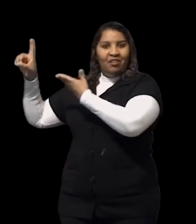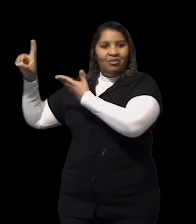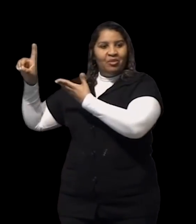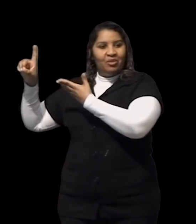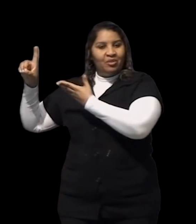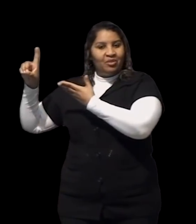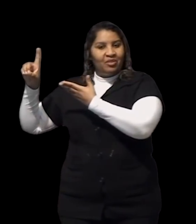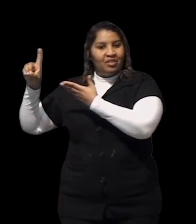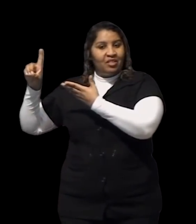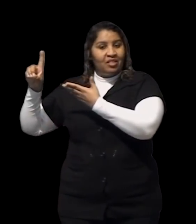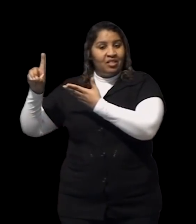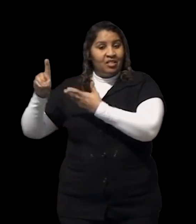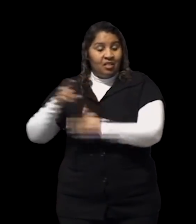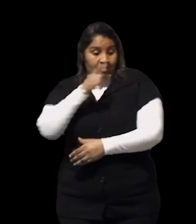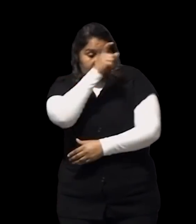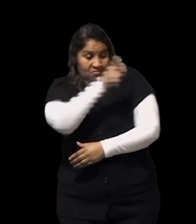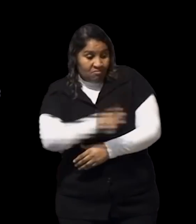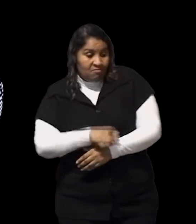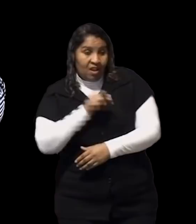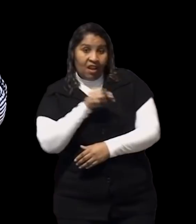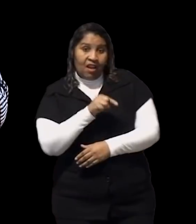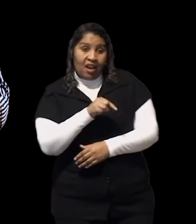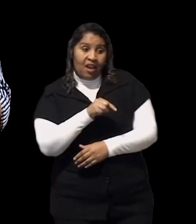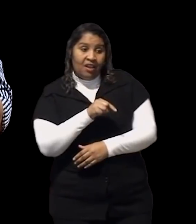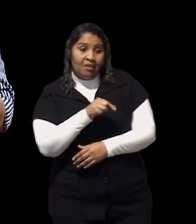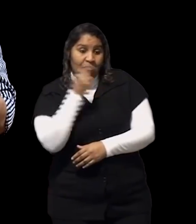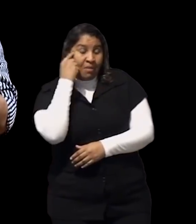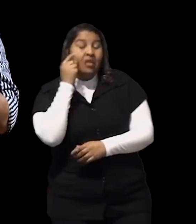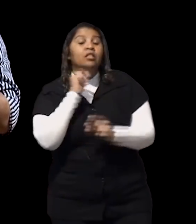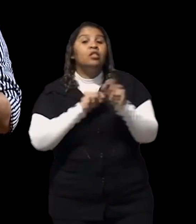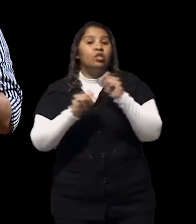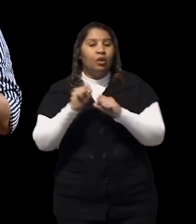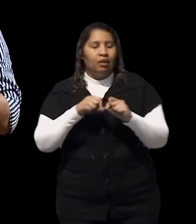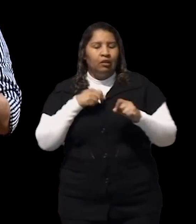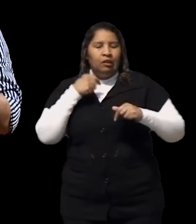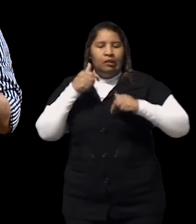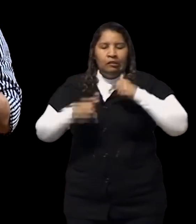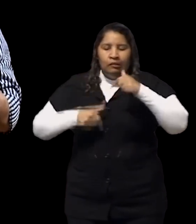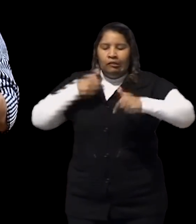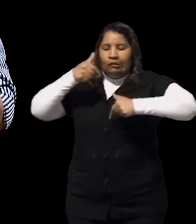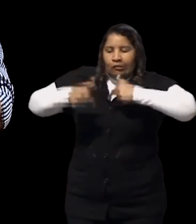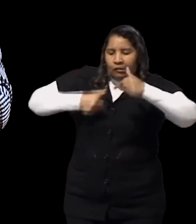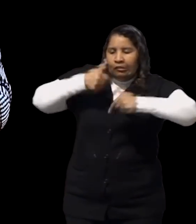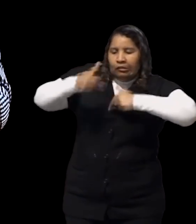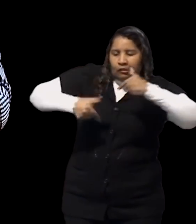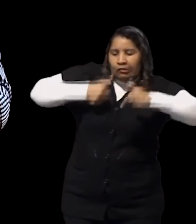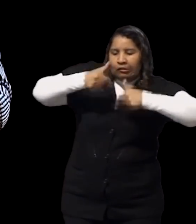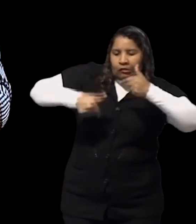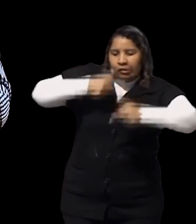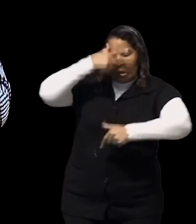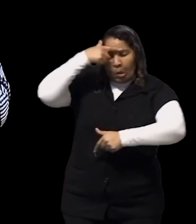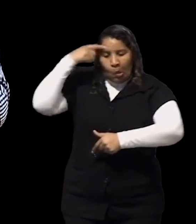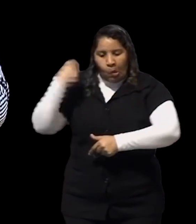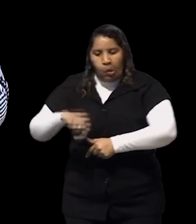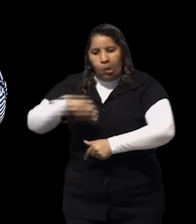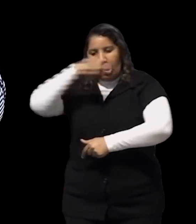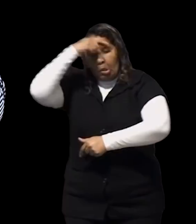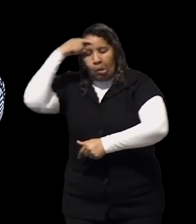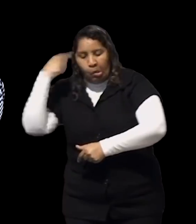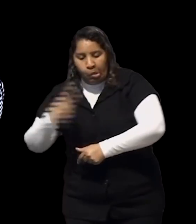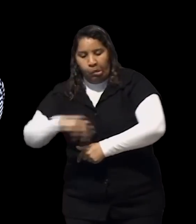como escravo e acho que não tem direito a nada essa ideia de ver Deus como chefe ou de ver Deus como